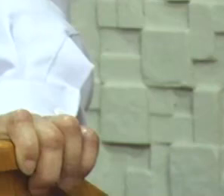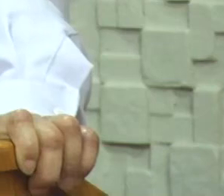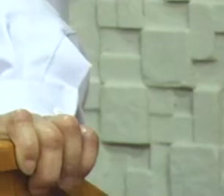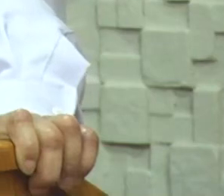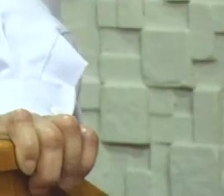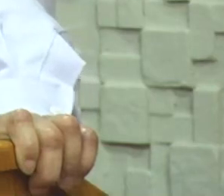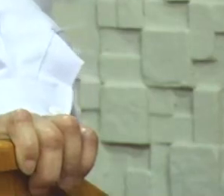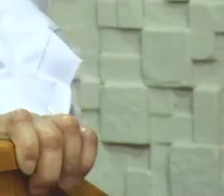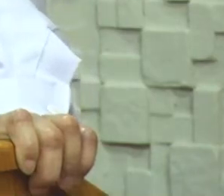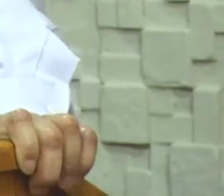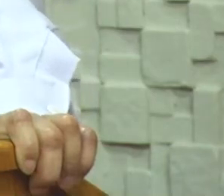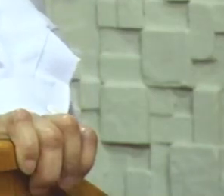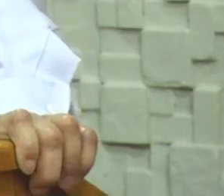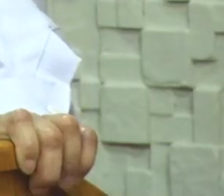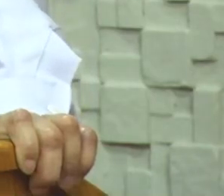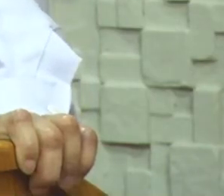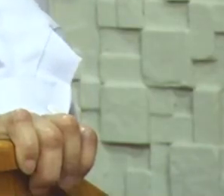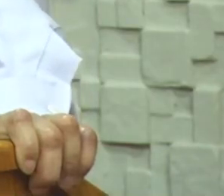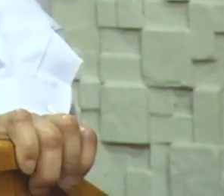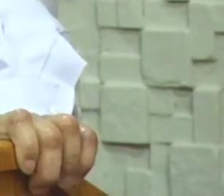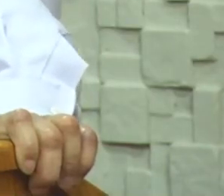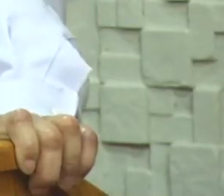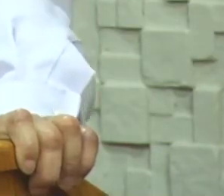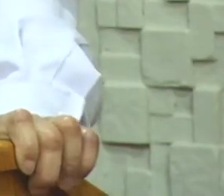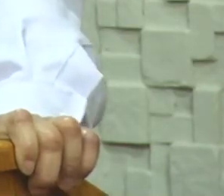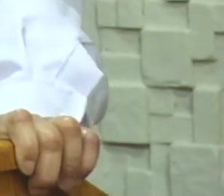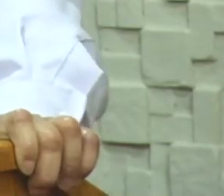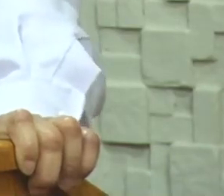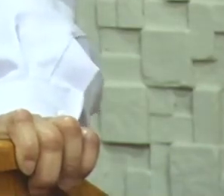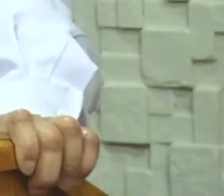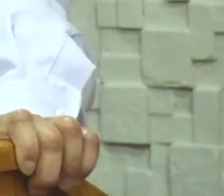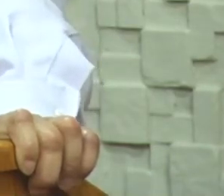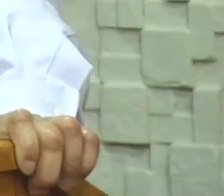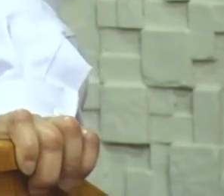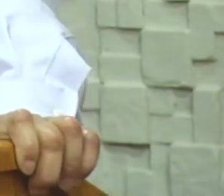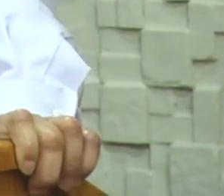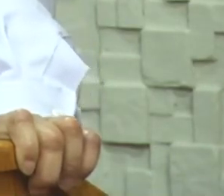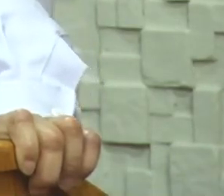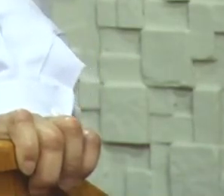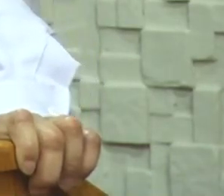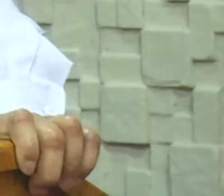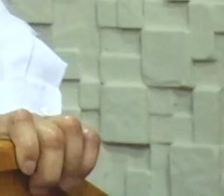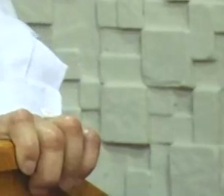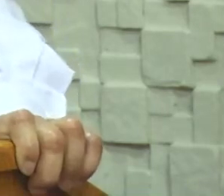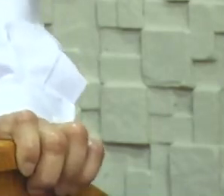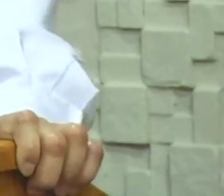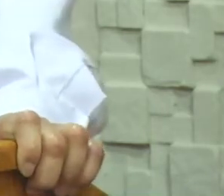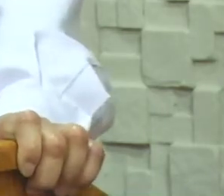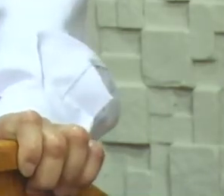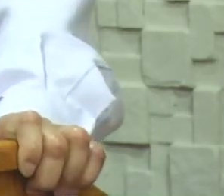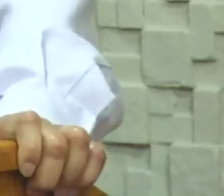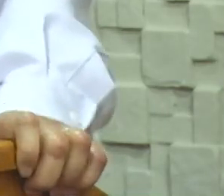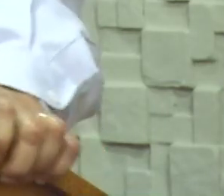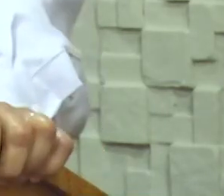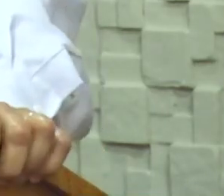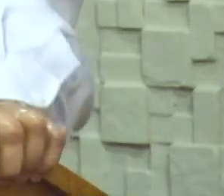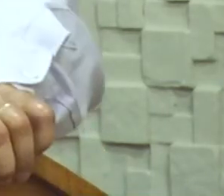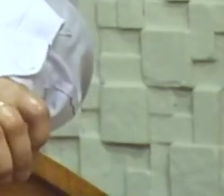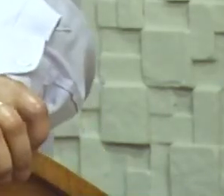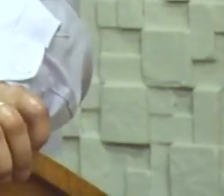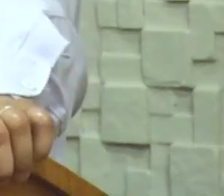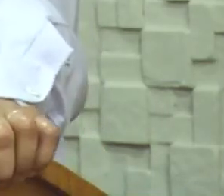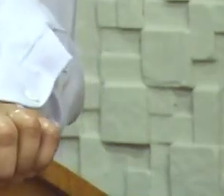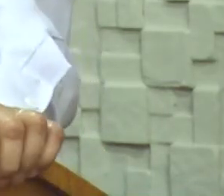conserto dos aparelhos da Academia Noir Livre, lá na José Espanqueado, pedido da